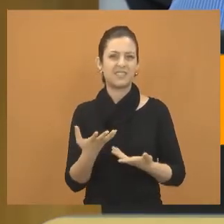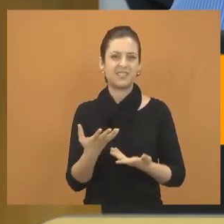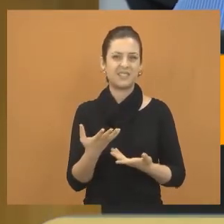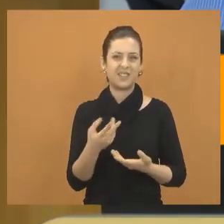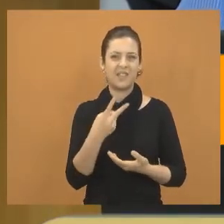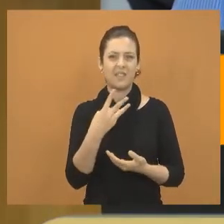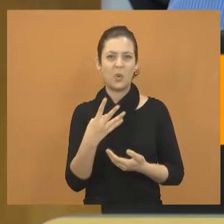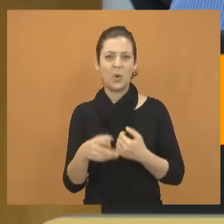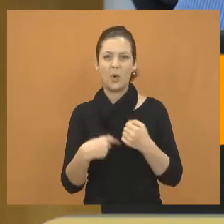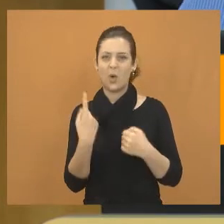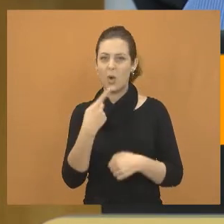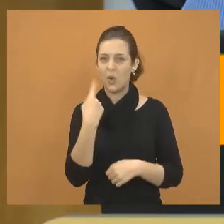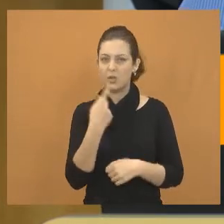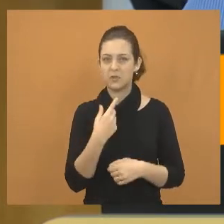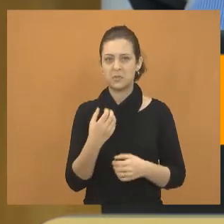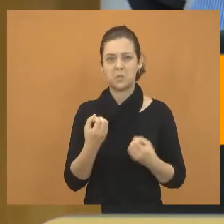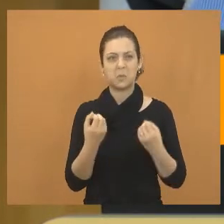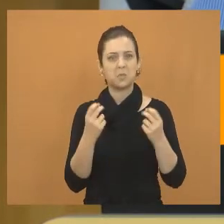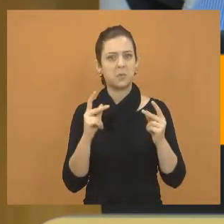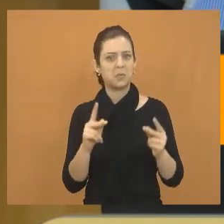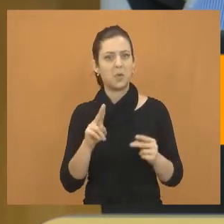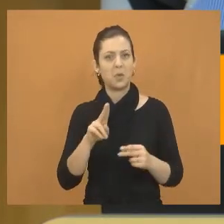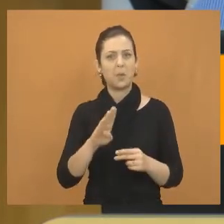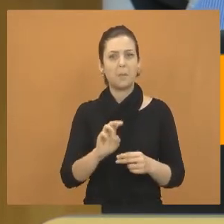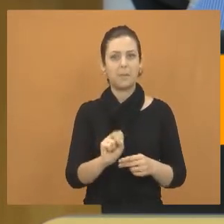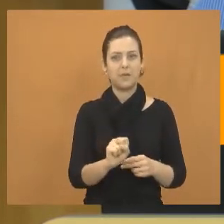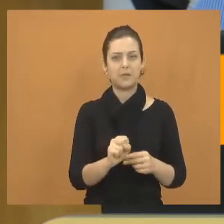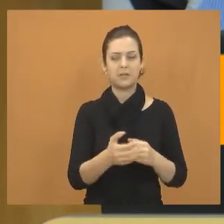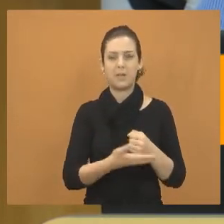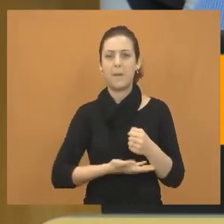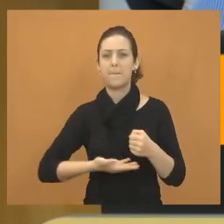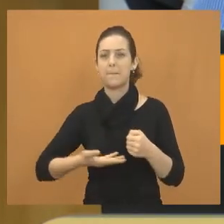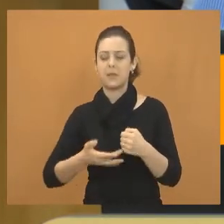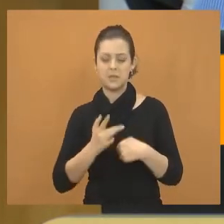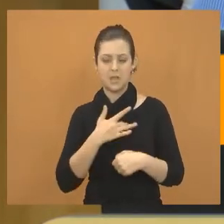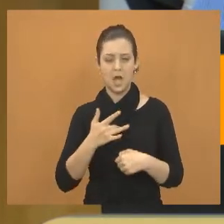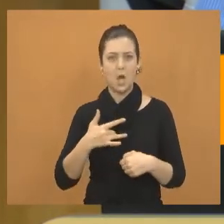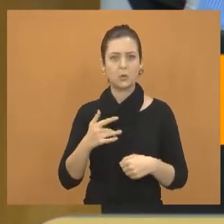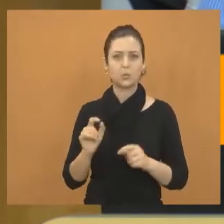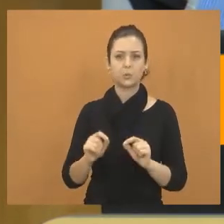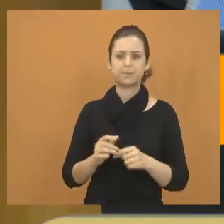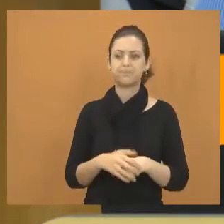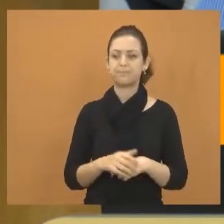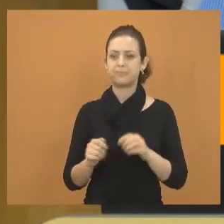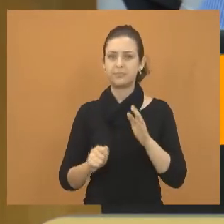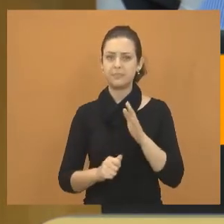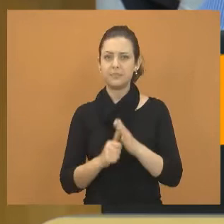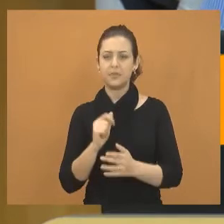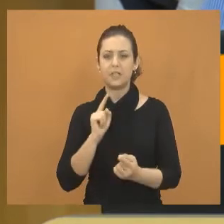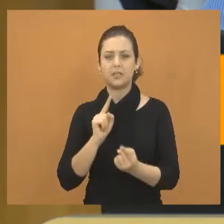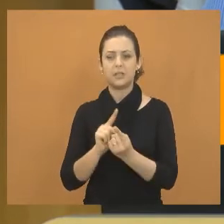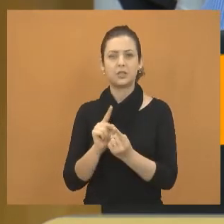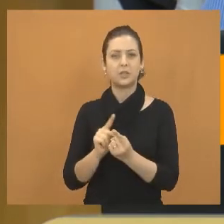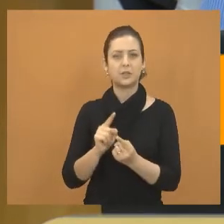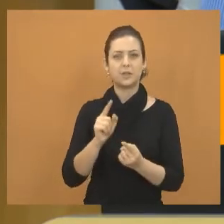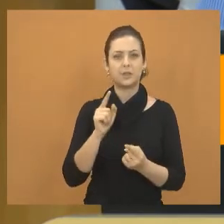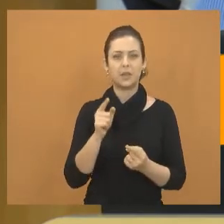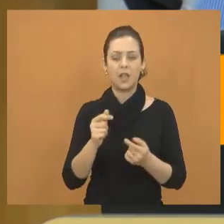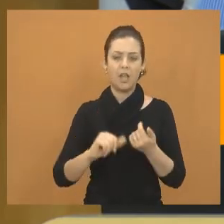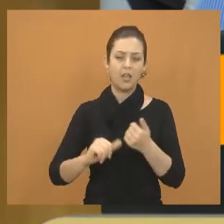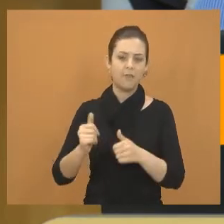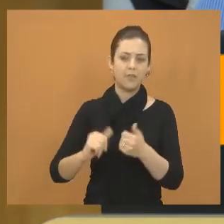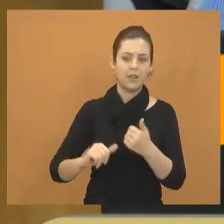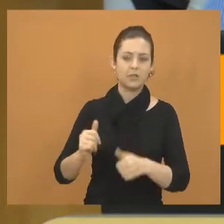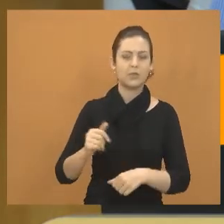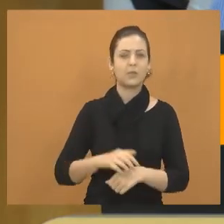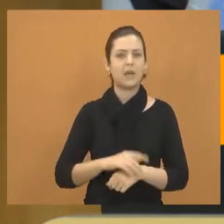existe. A Márcia colocou muito bem. UBS é unidade básica de saúde, é aquele primeiro atendimento onde as pessoas passam por